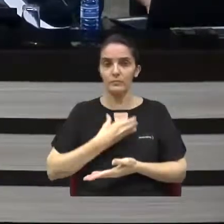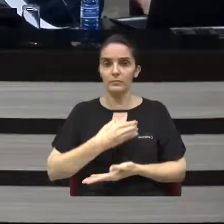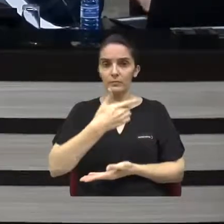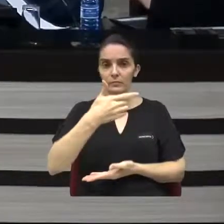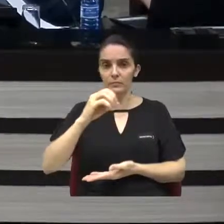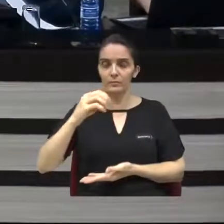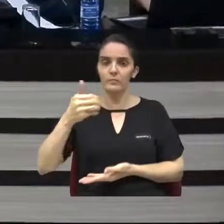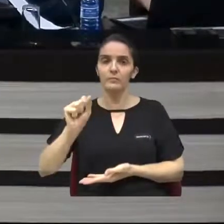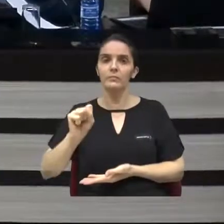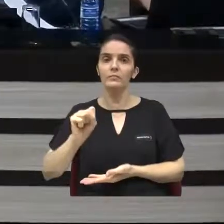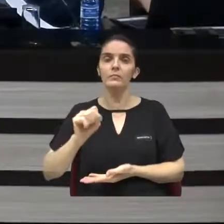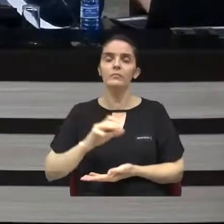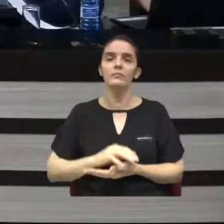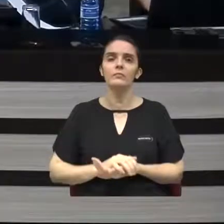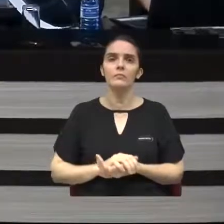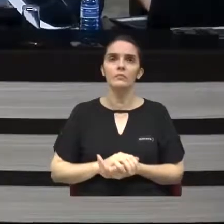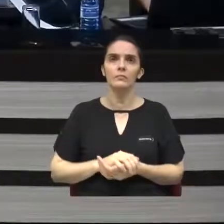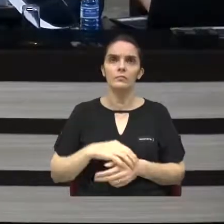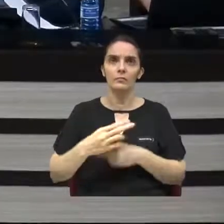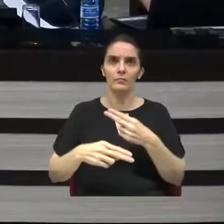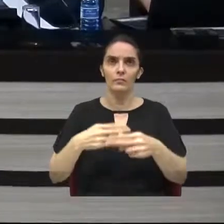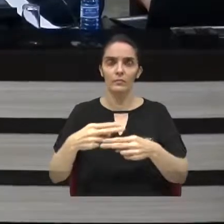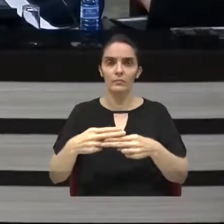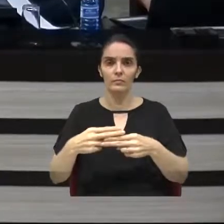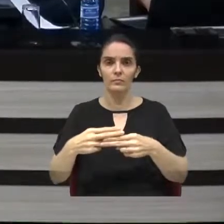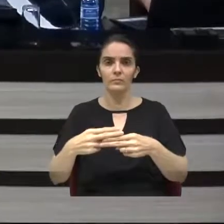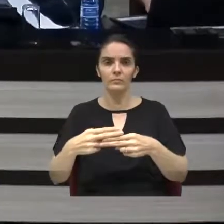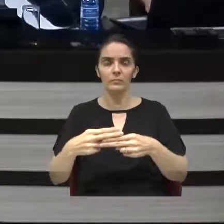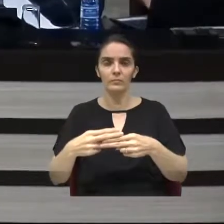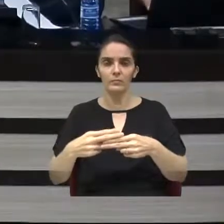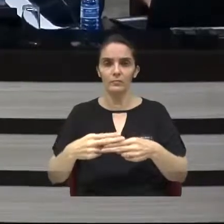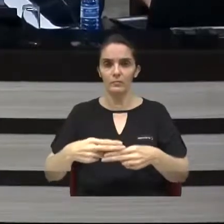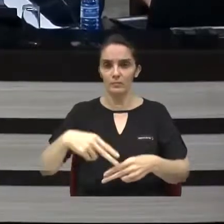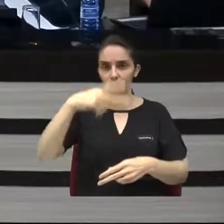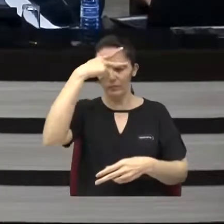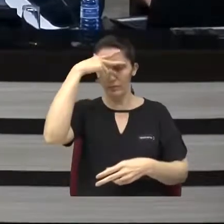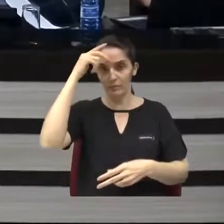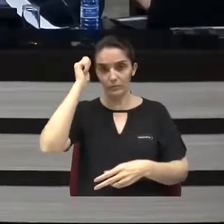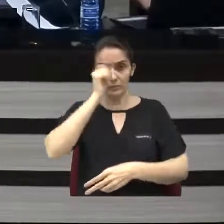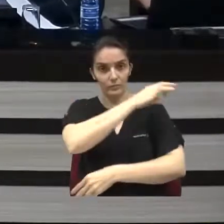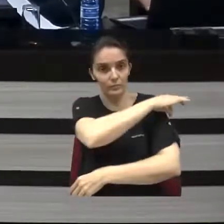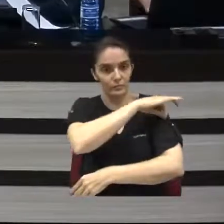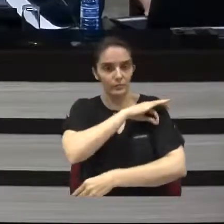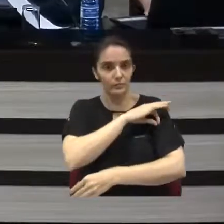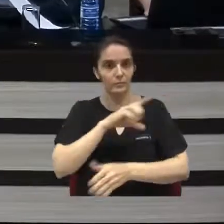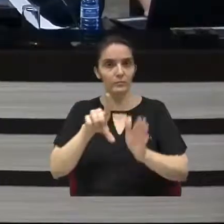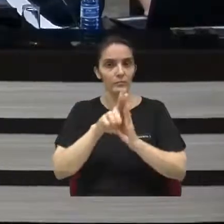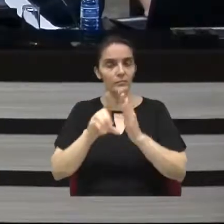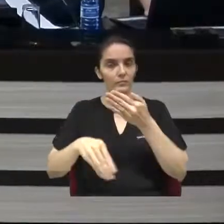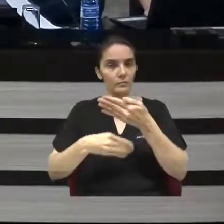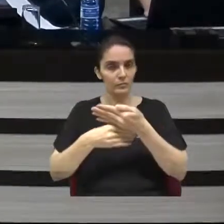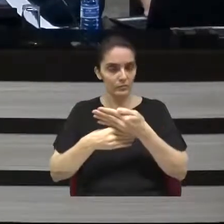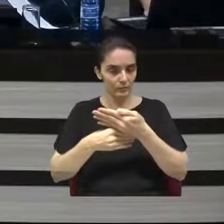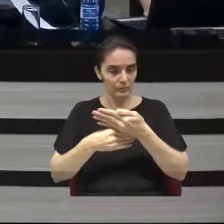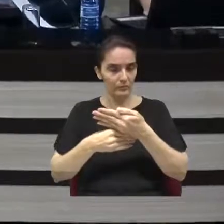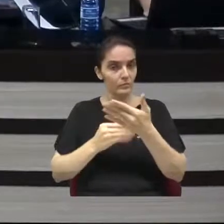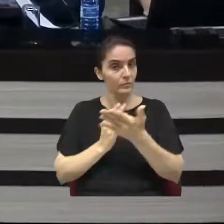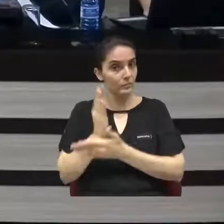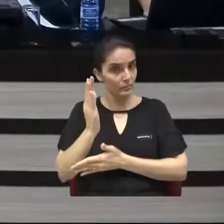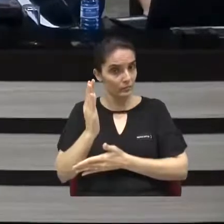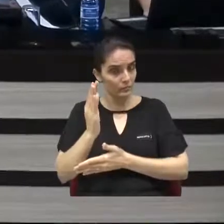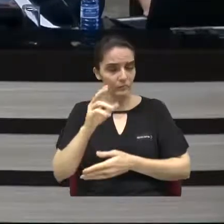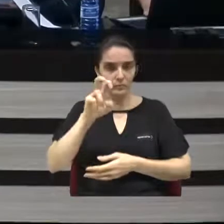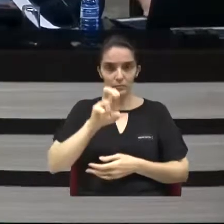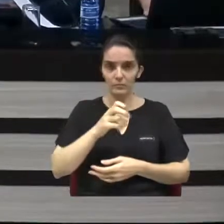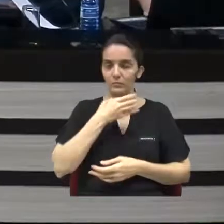2018. Nesse sentido, foi então sancionada pelo prefeito e publicada como a Lei Complementar número 819, de 5 de dezembro